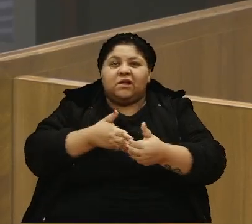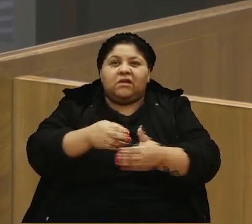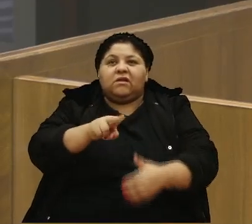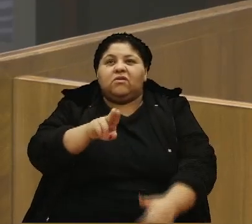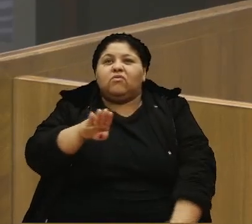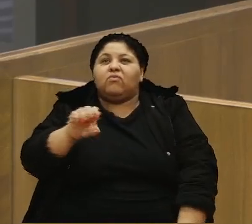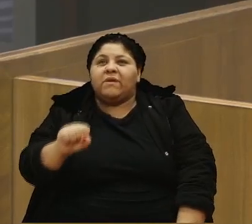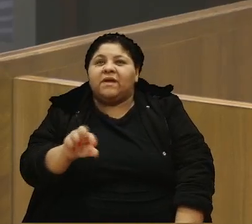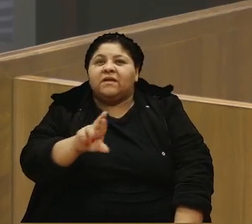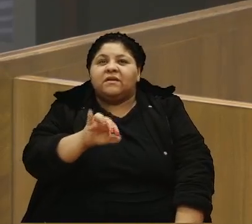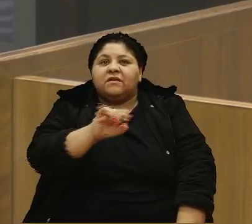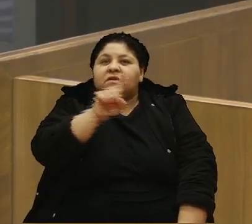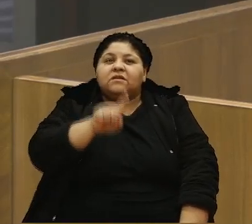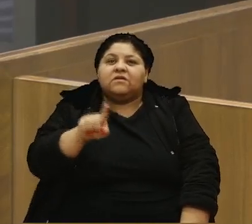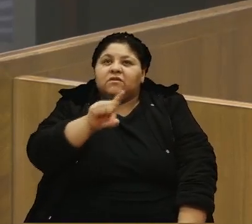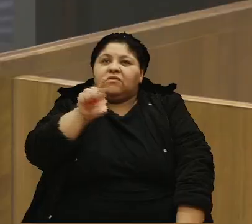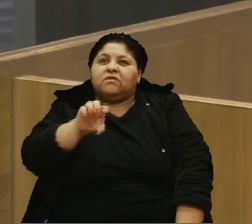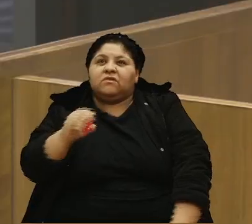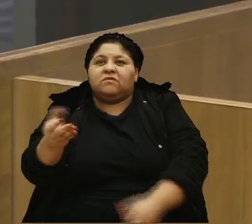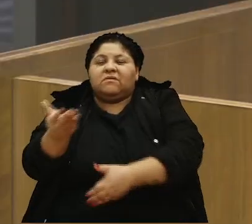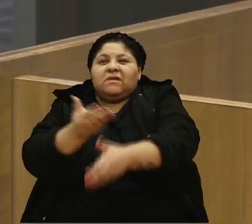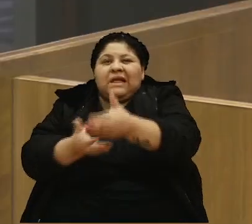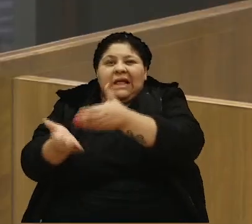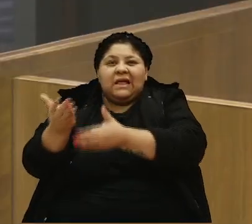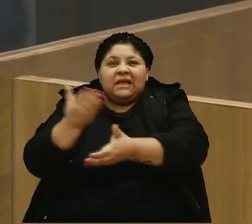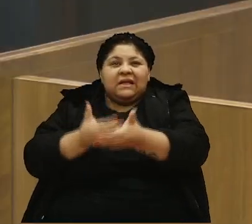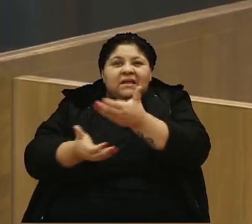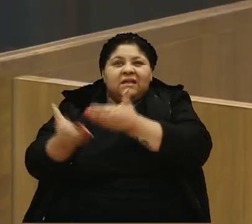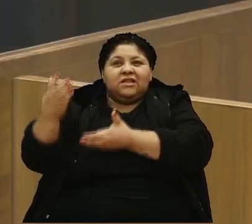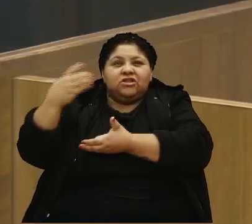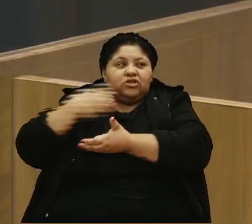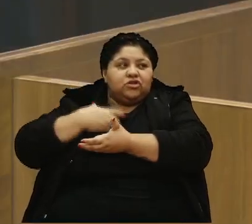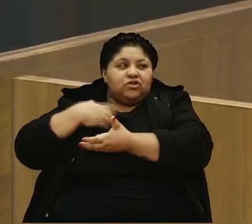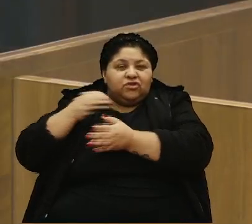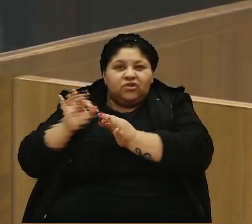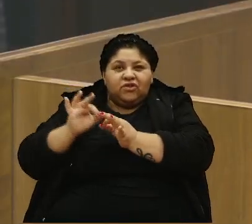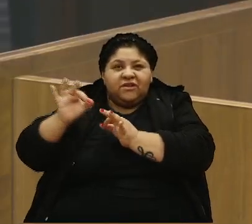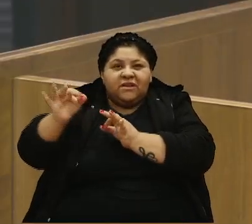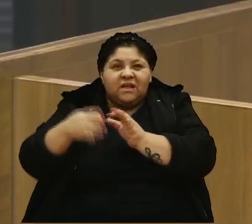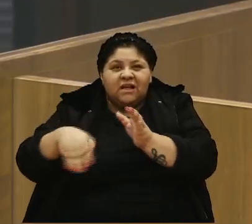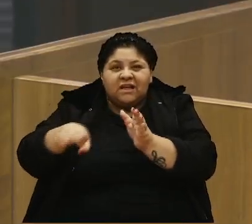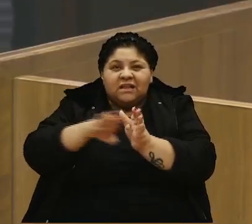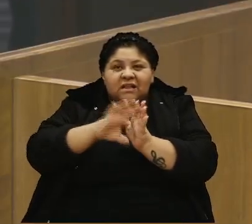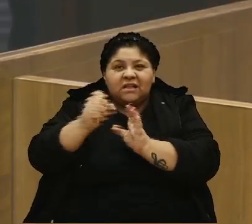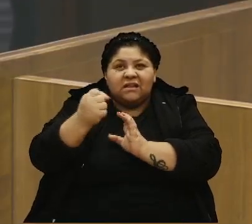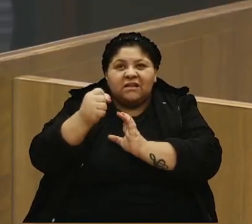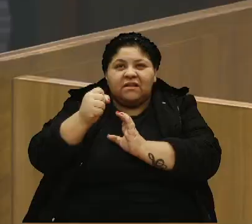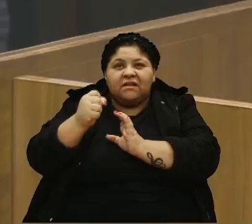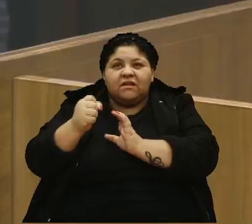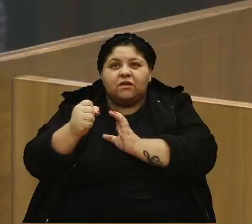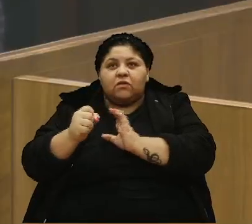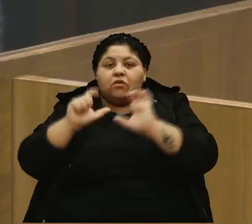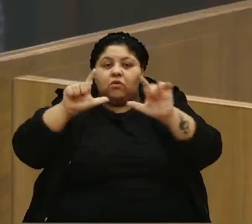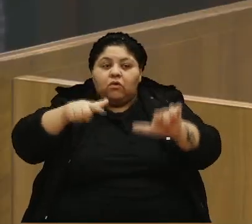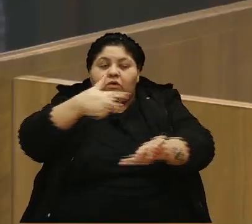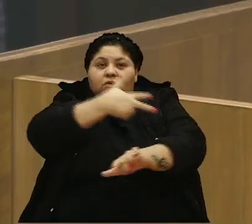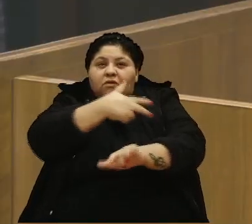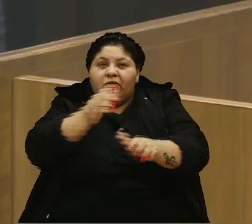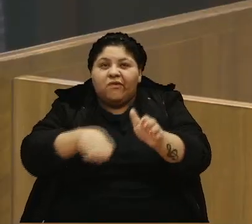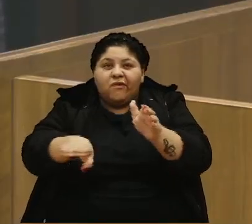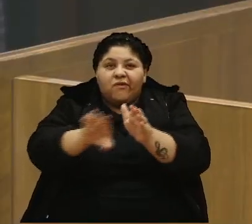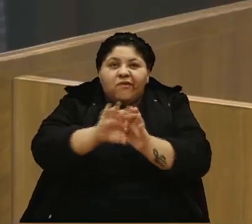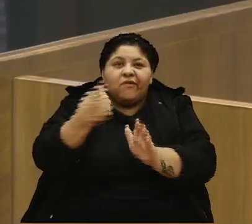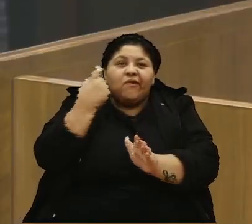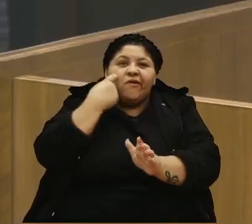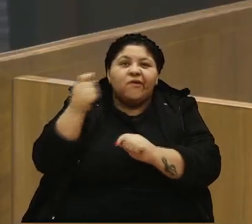do Desvio Risso, que está atendendo de forma prolongada até às 8 da noite, com uma sala de vacinas até sexta-feira, para que as